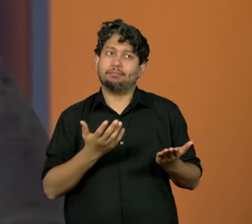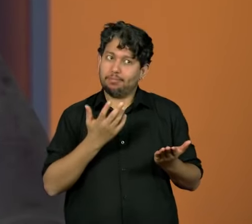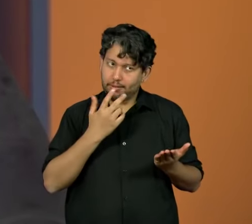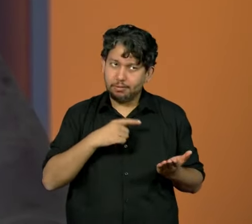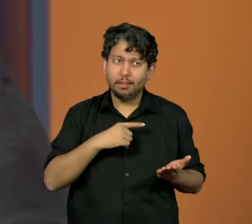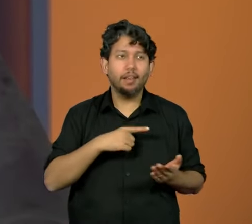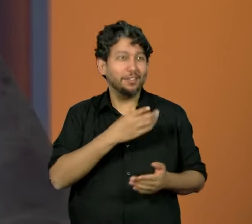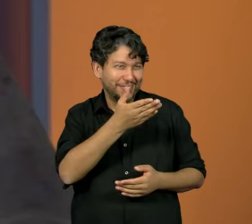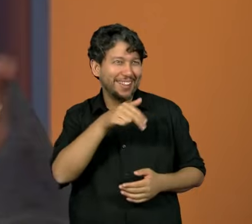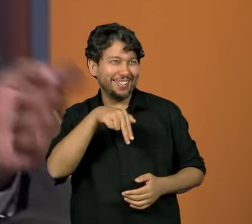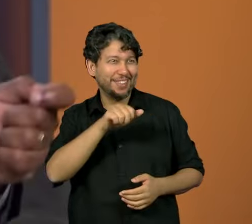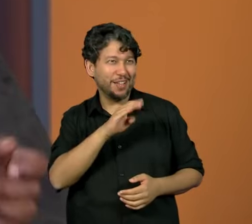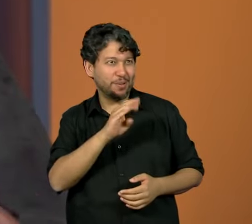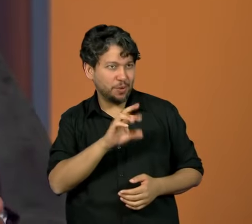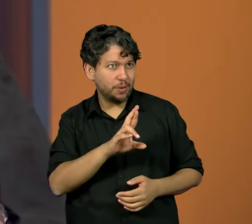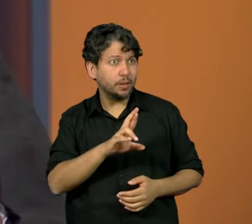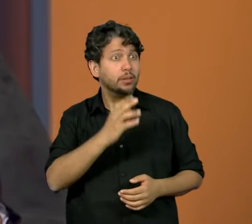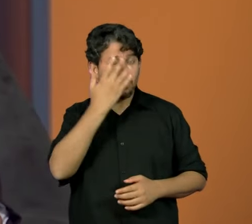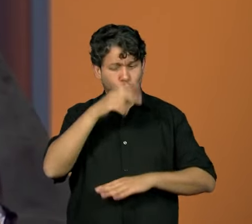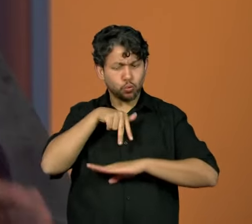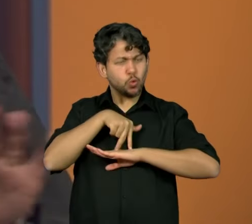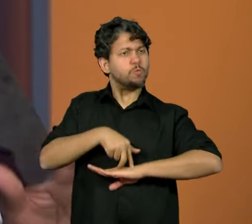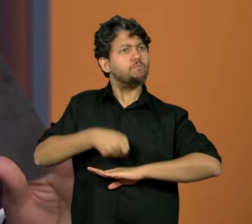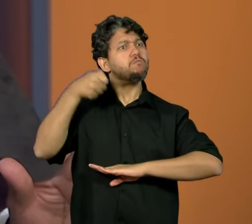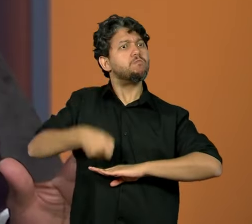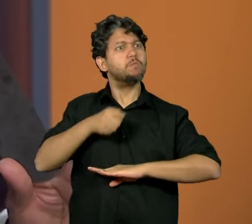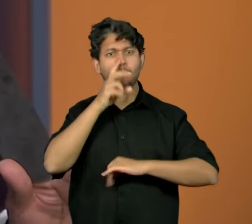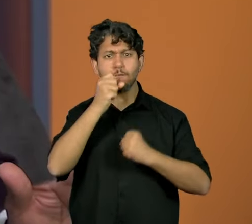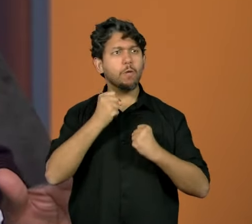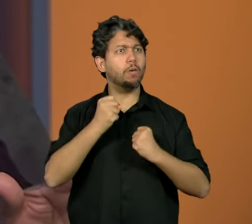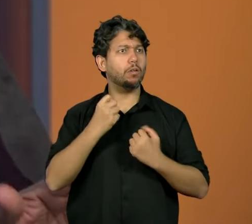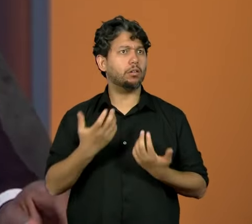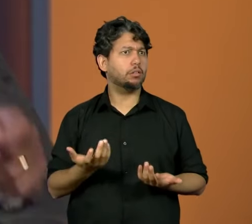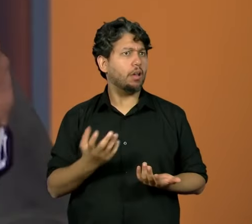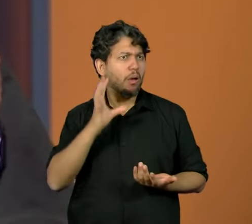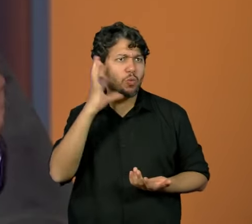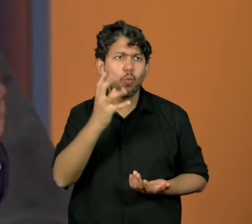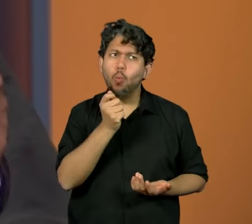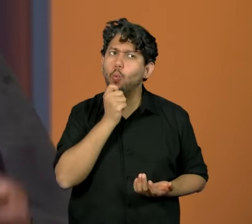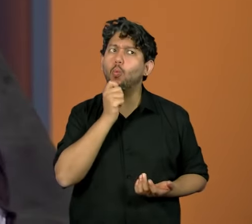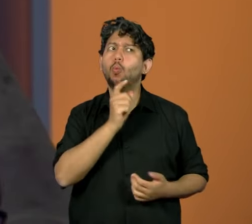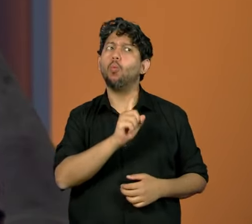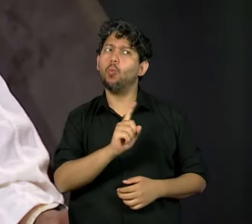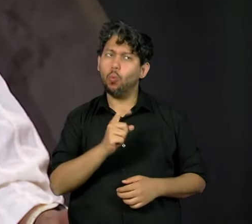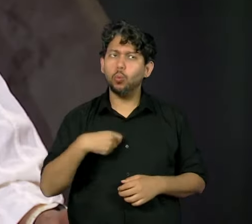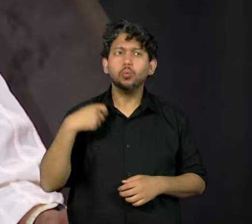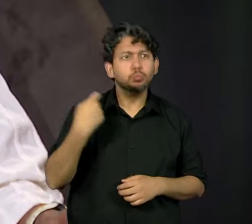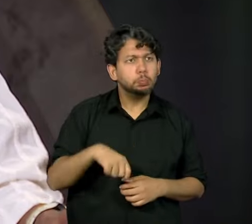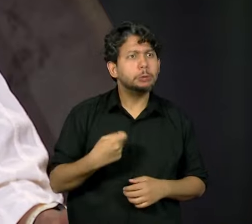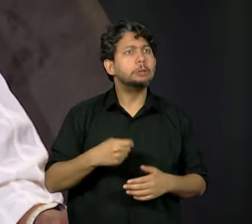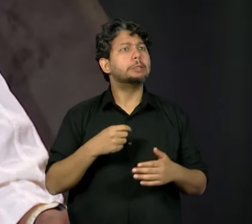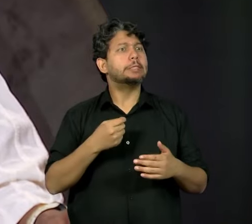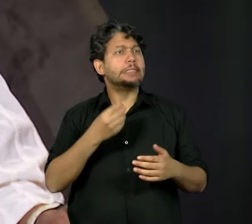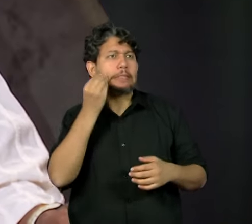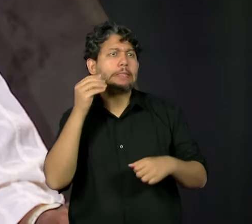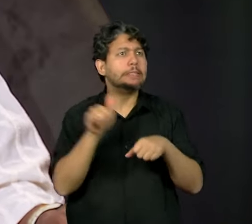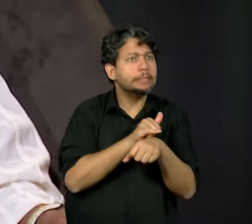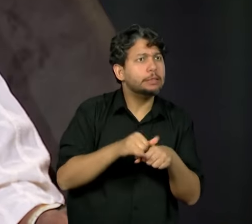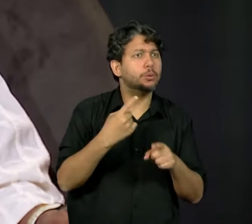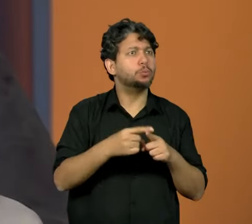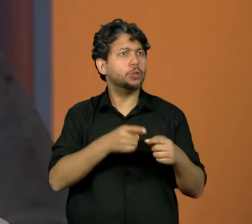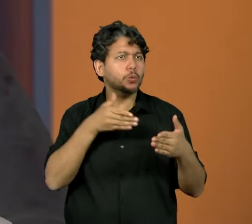Nabor? São algumas posições muito fortes e que não está nada resolvido, que tem muitas dificuldades,